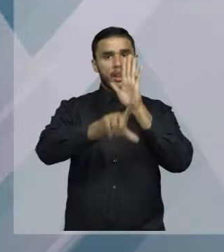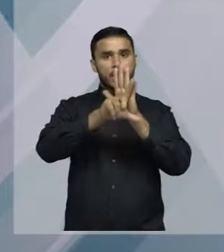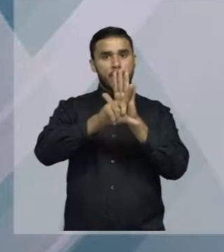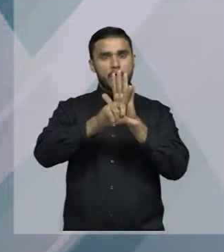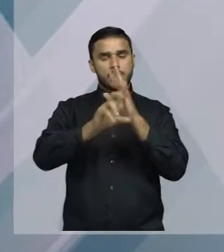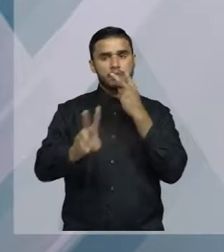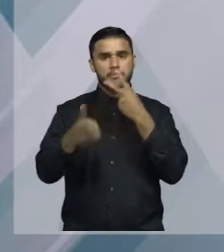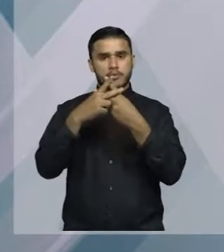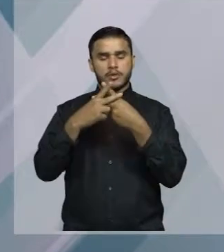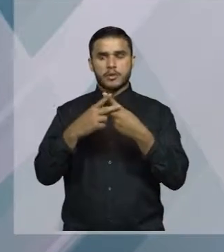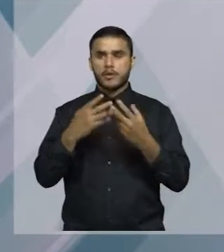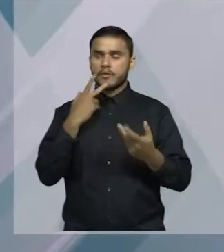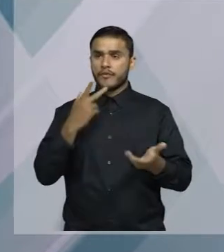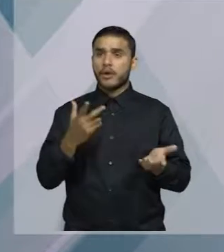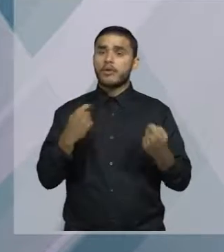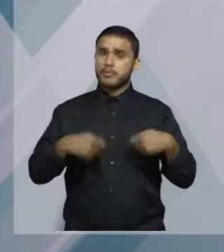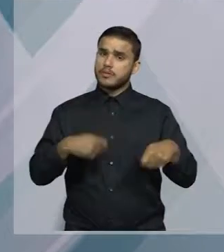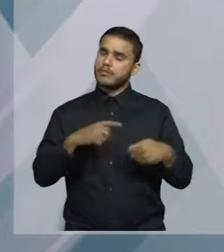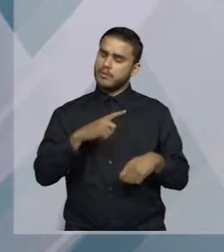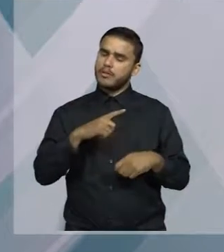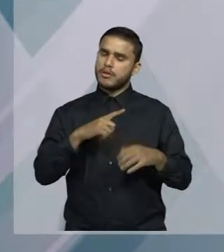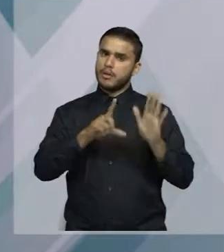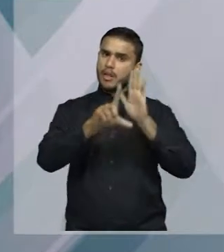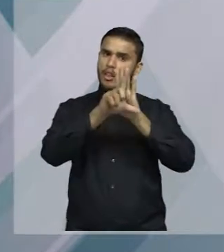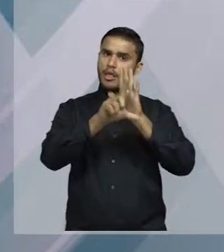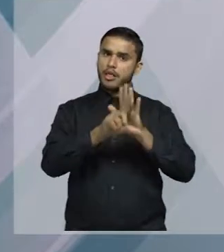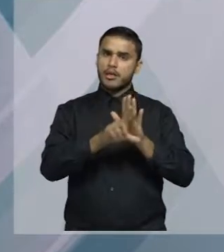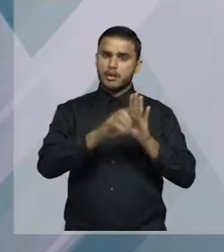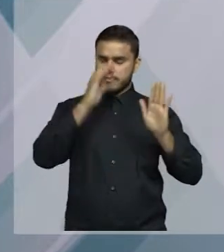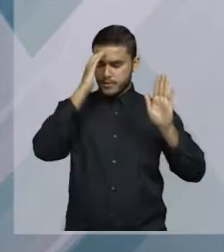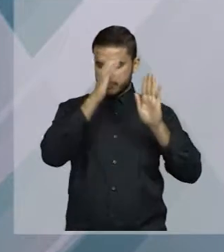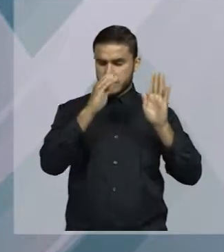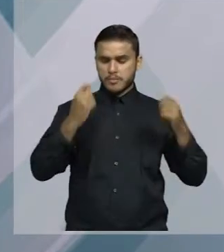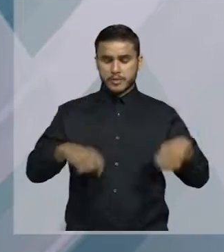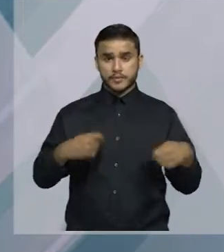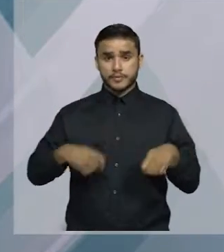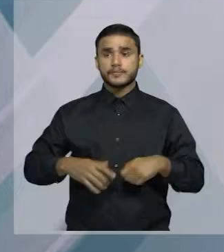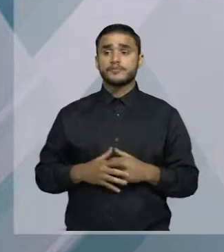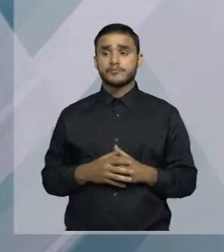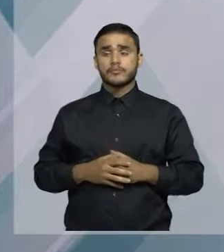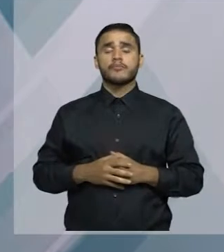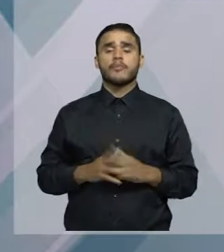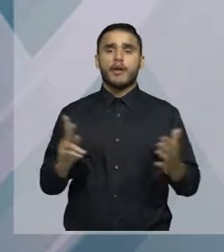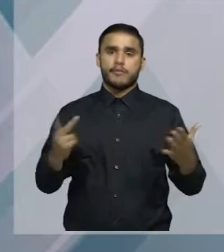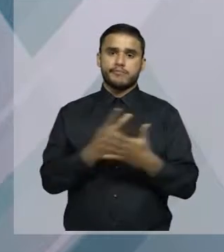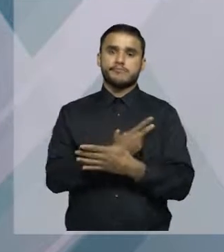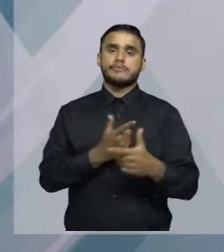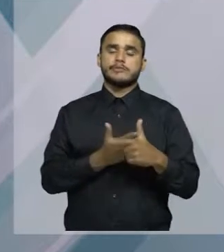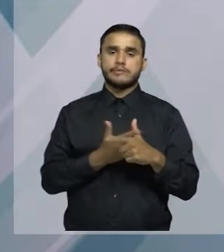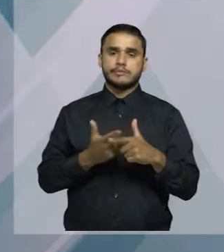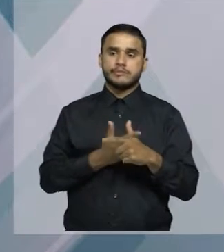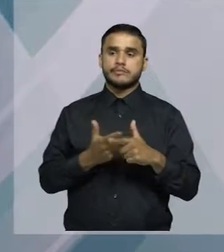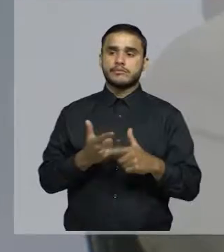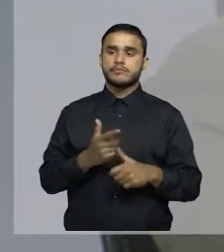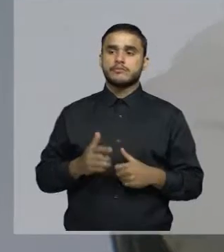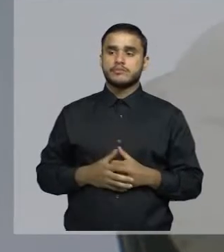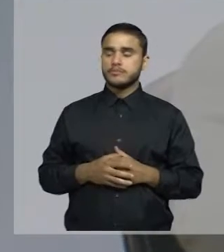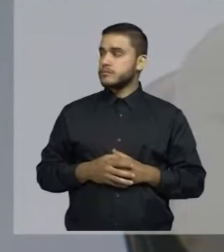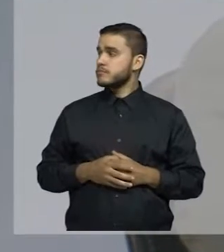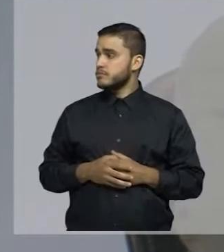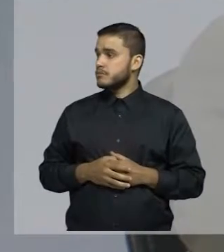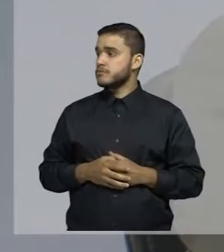pode inferir nem presumir tipos penais, pode haver alguma dificuldade de enquadrar em terrorismo.